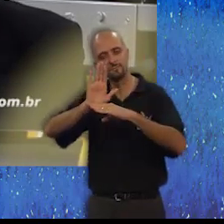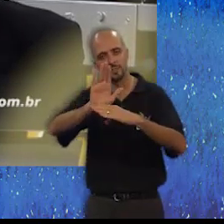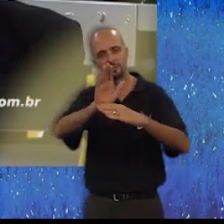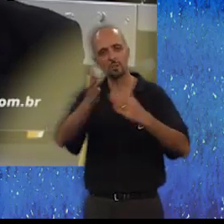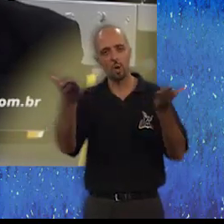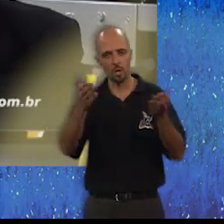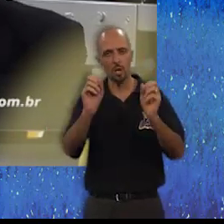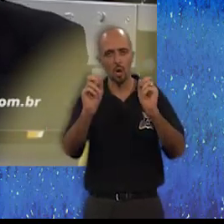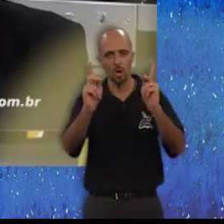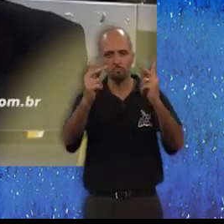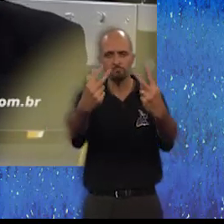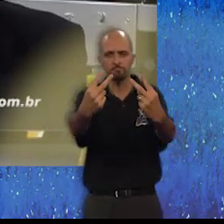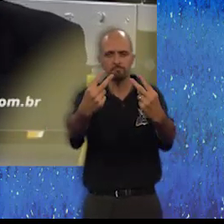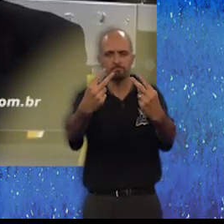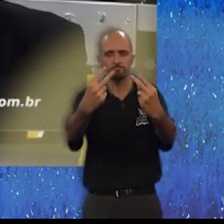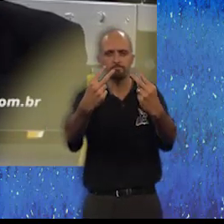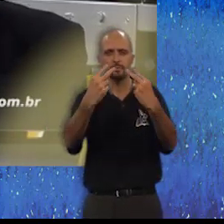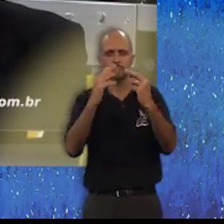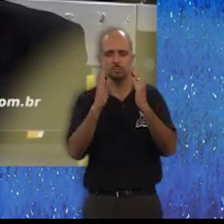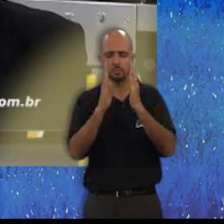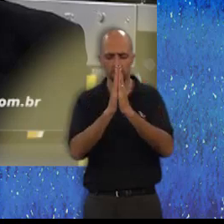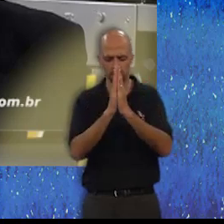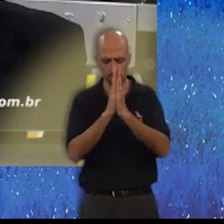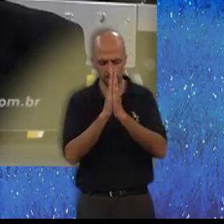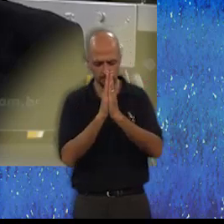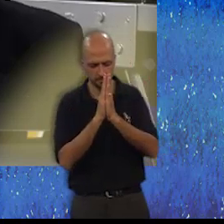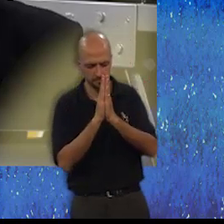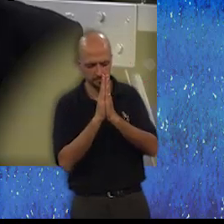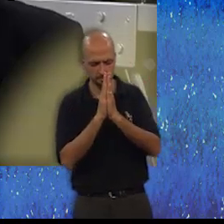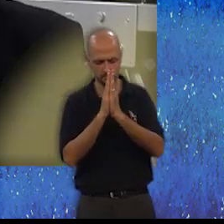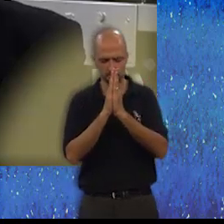abertos. Então, feche os olhos, vamos orar.